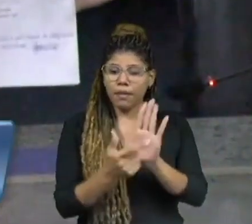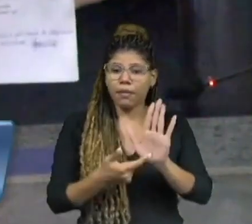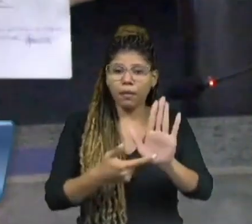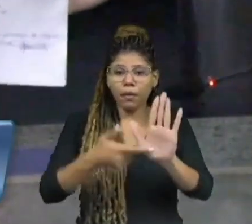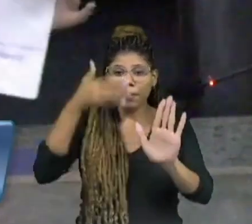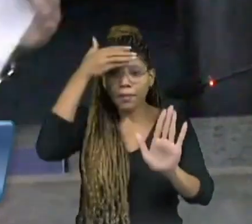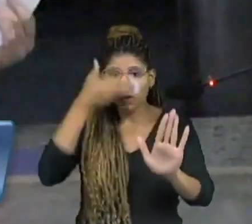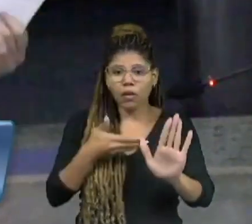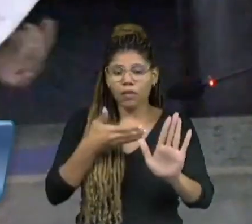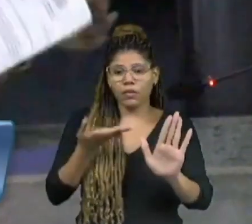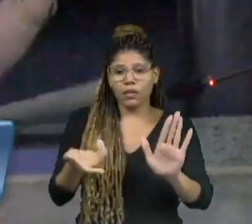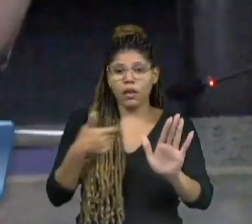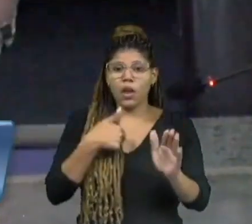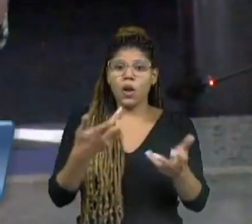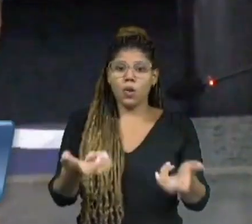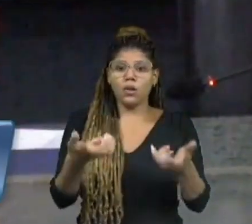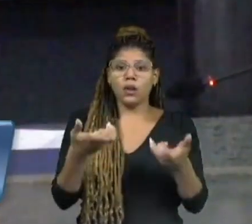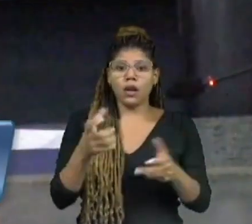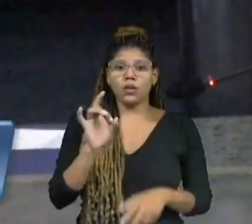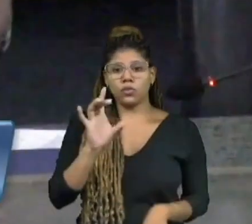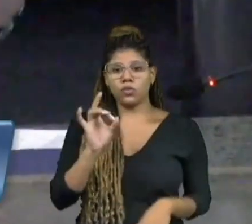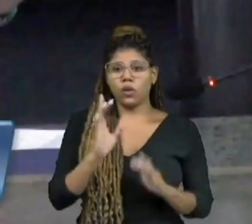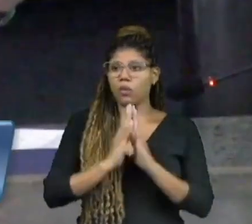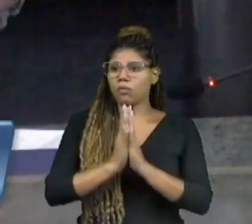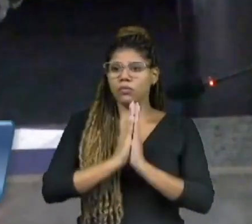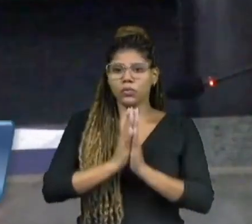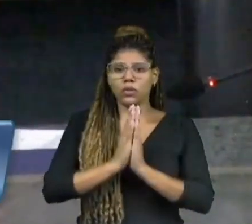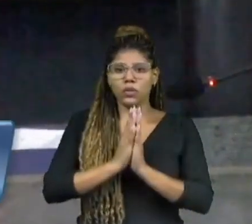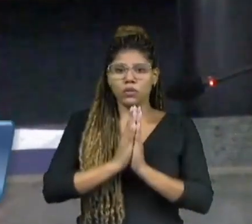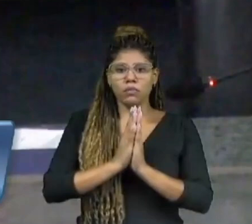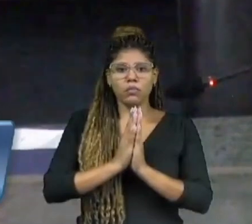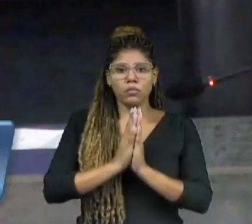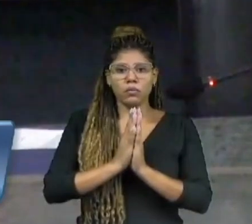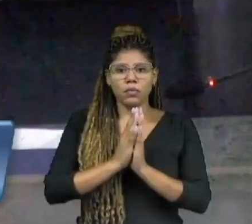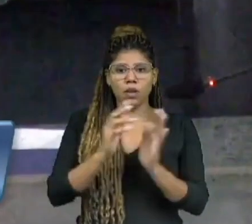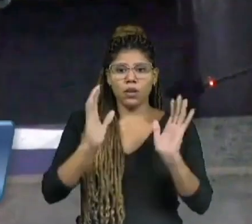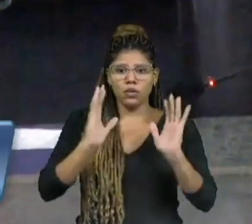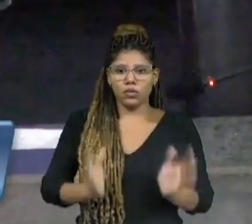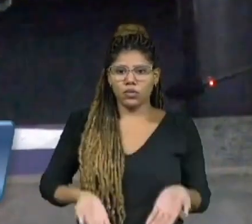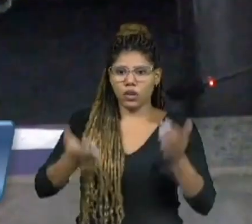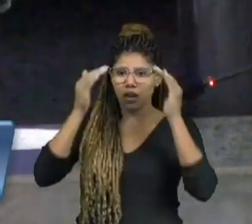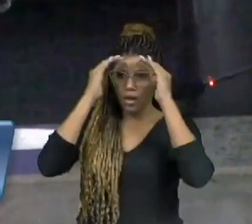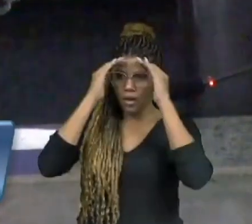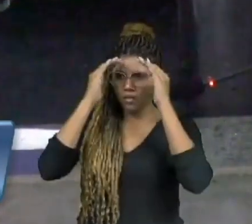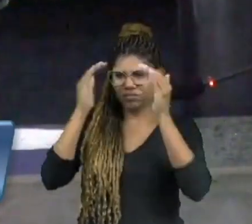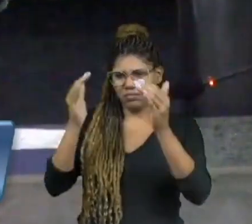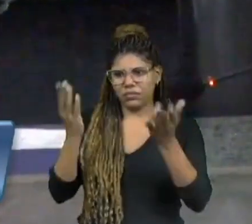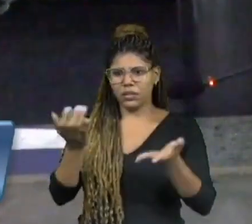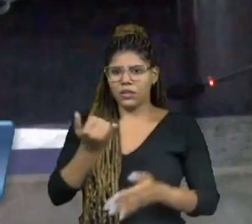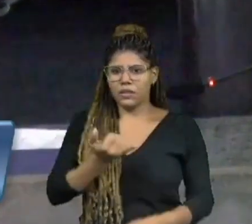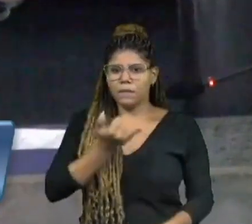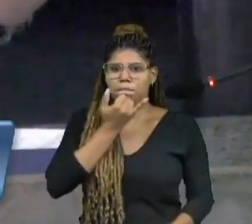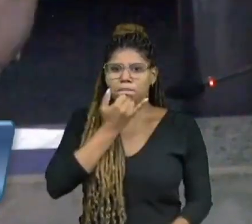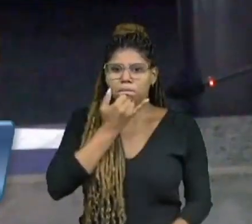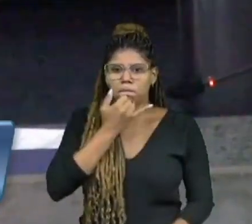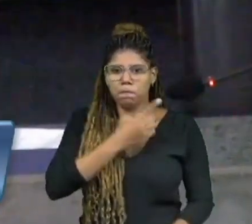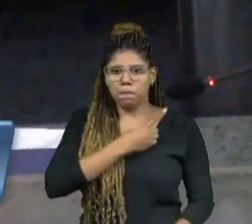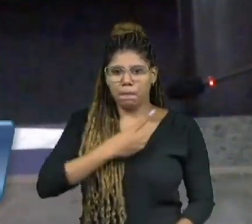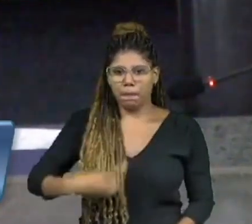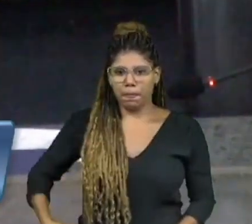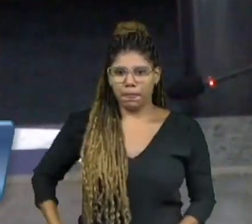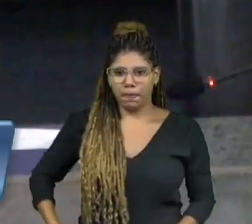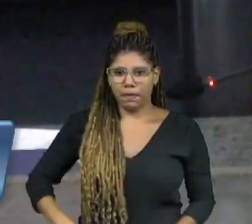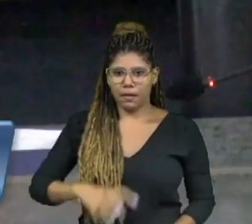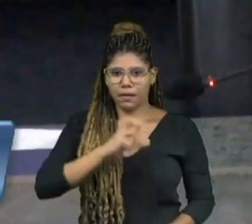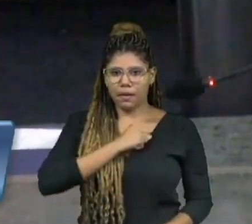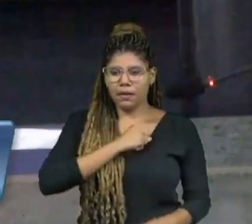escrita. Então, eu quero só que se cumpra o rito, é só isso. E já peço desculpas à Vossa Excelência, que é um parlamentar que